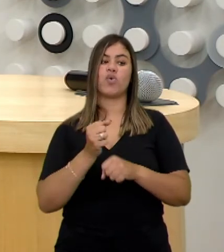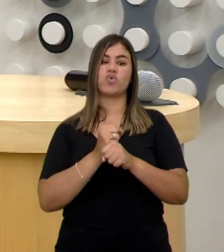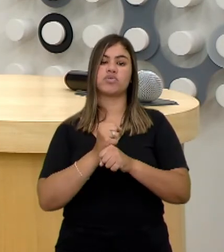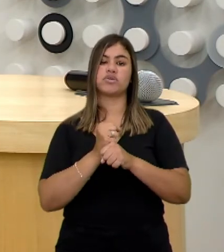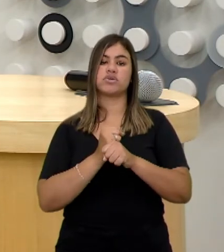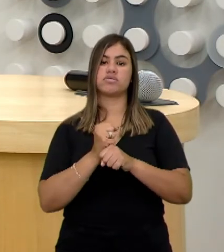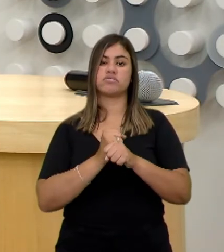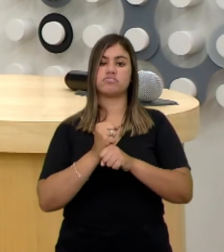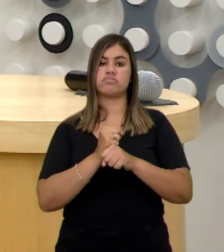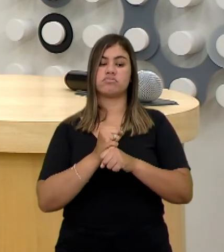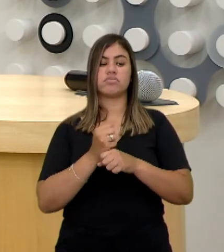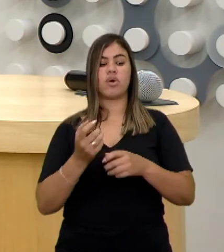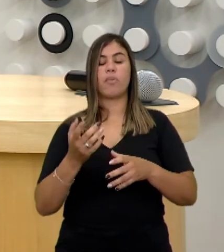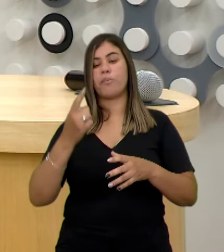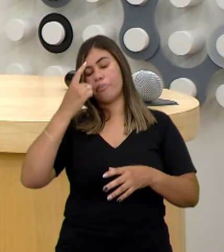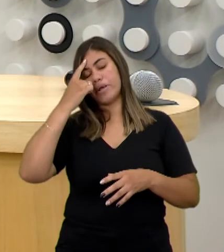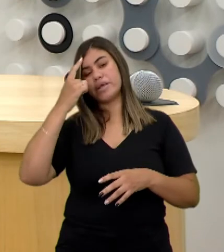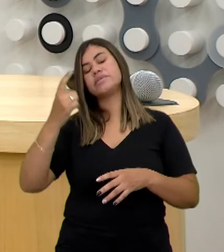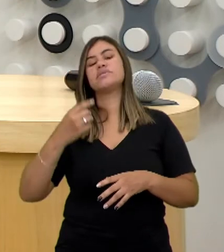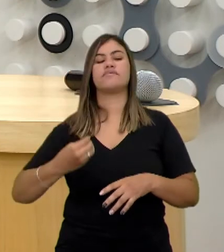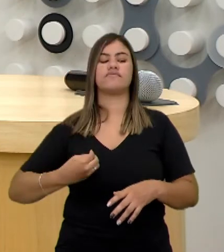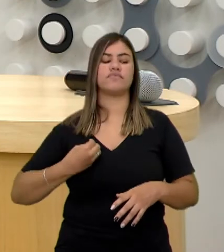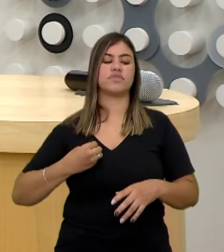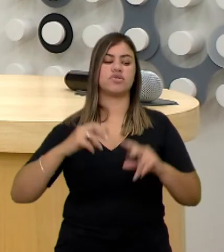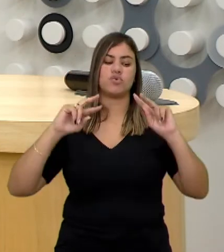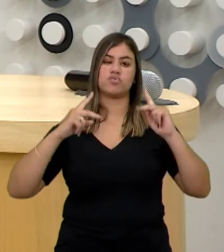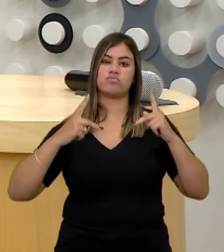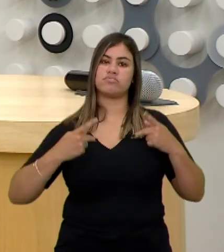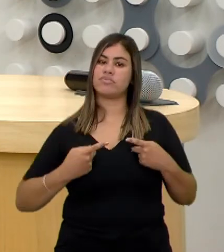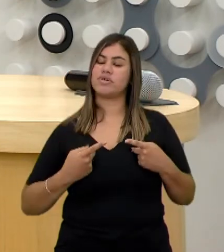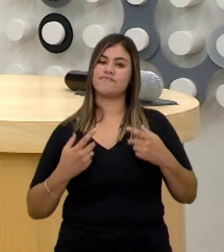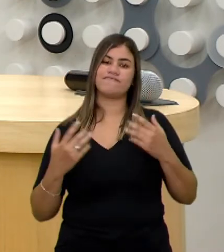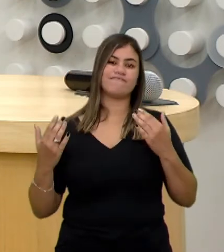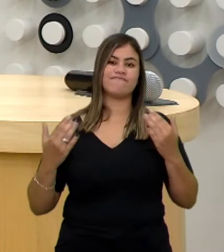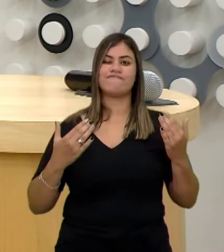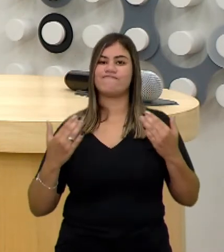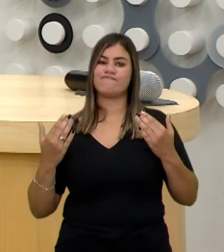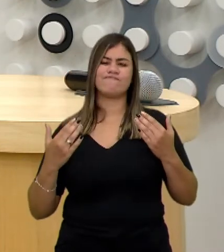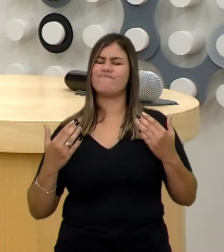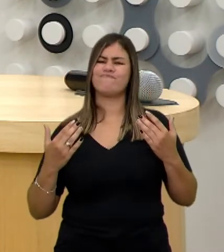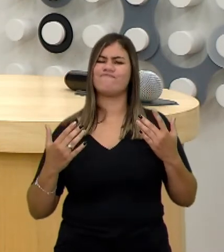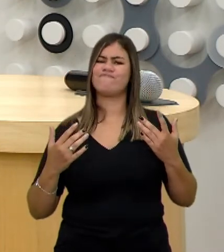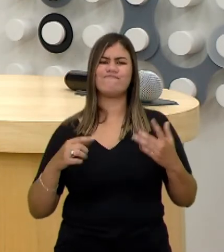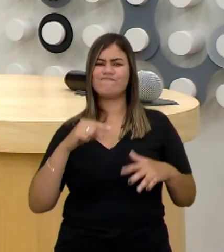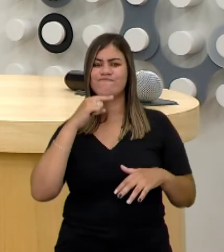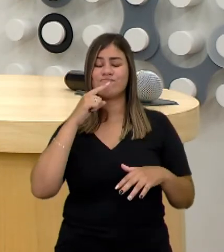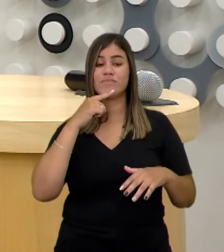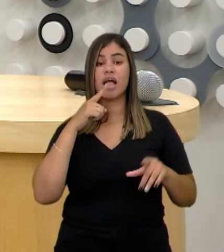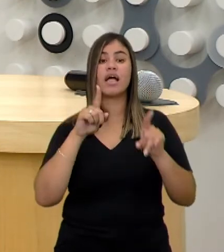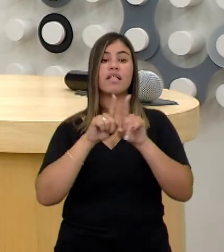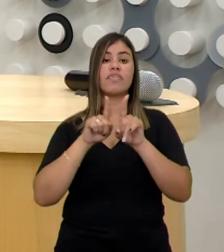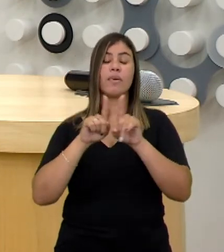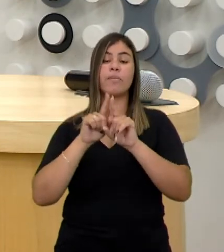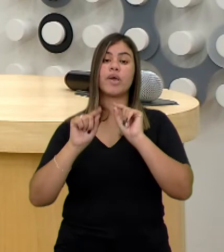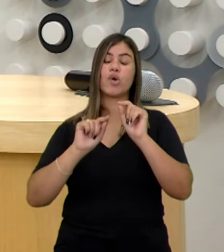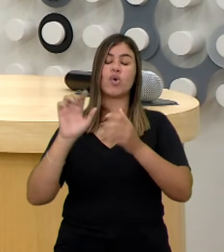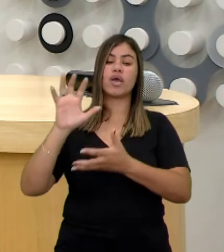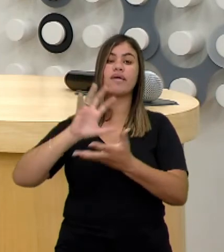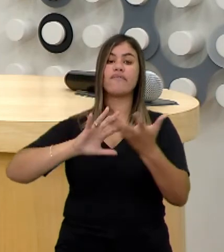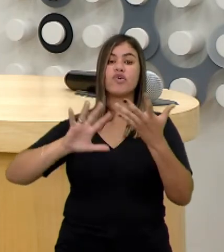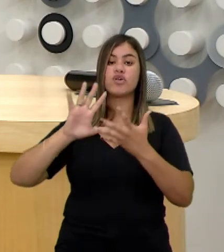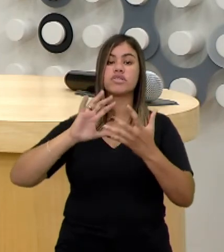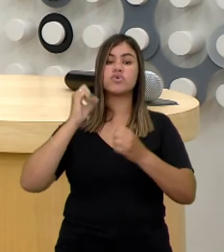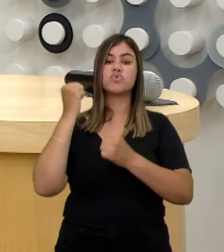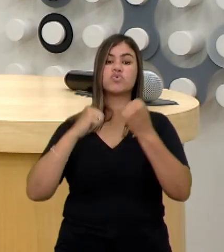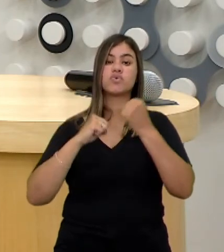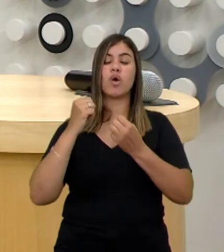vive no planeta, né, em relação ao período da Terra. Isso sem falar, né, que a Revolução Industrial foi em meados do século XVIII, e